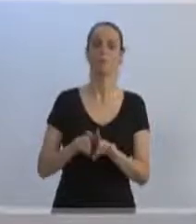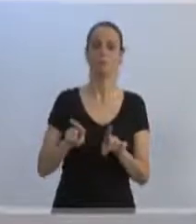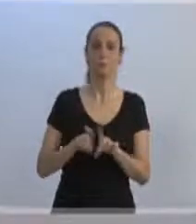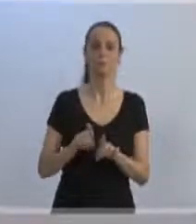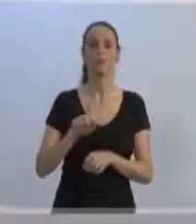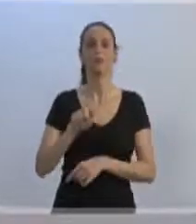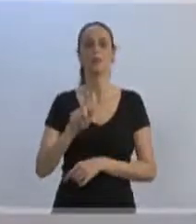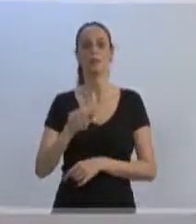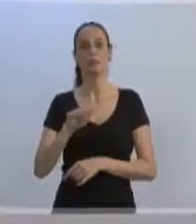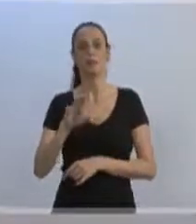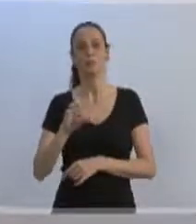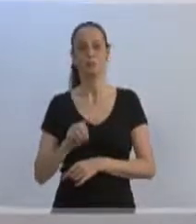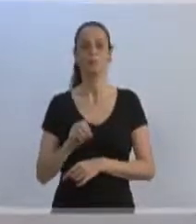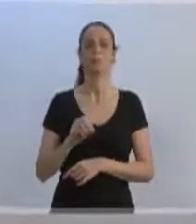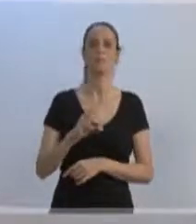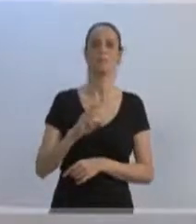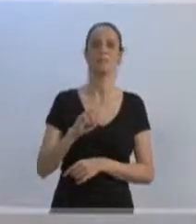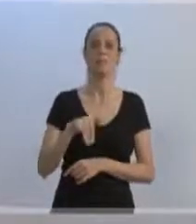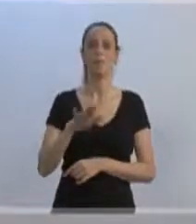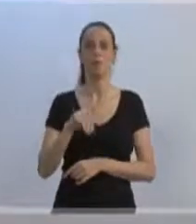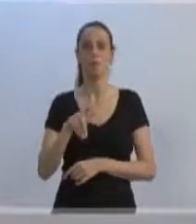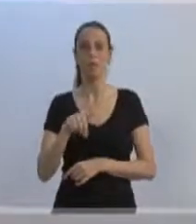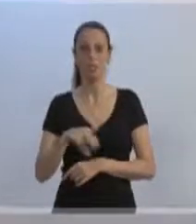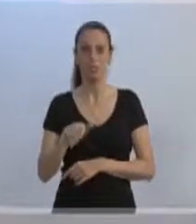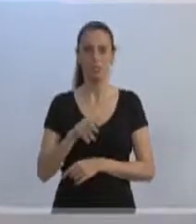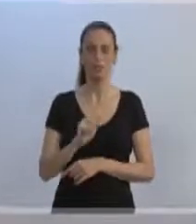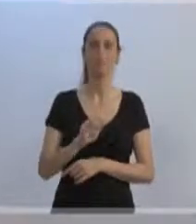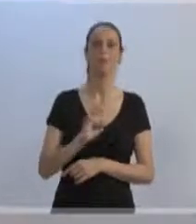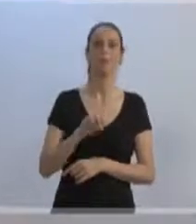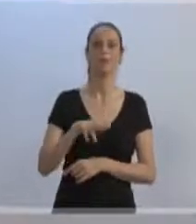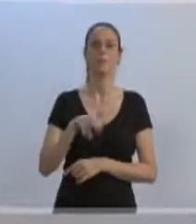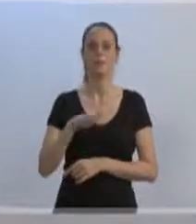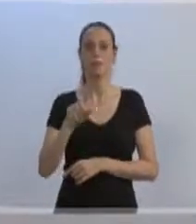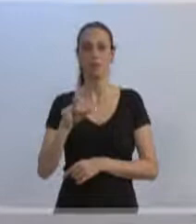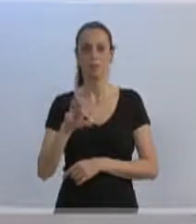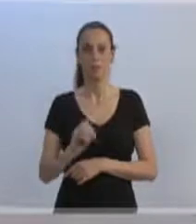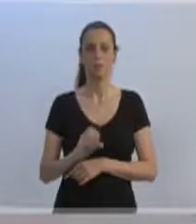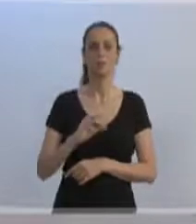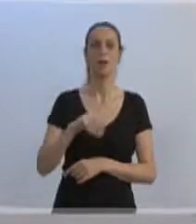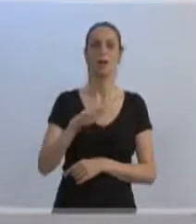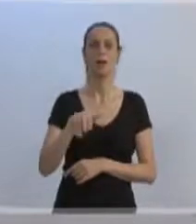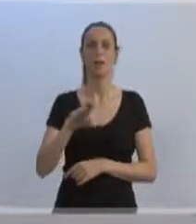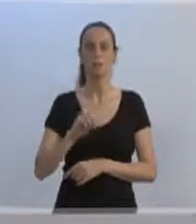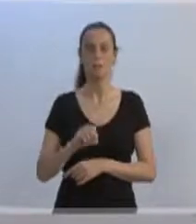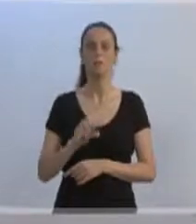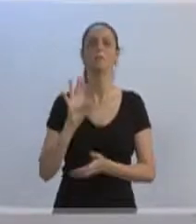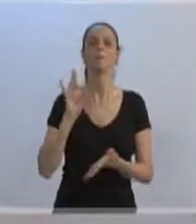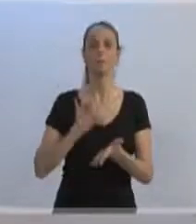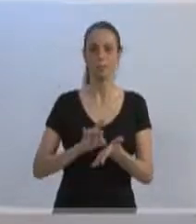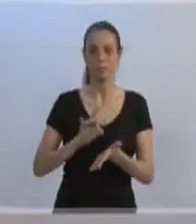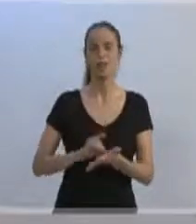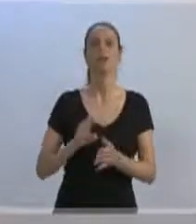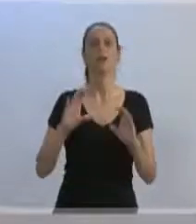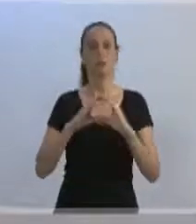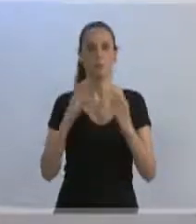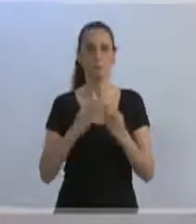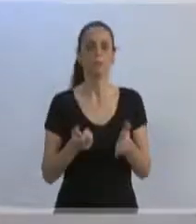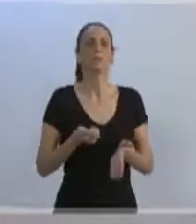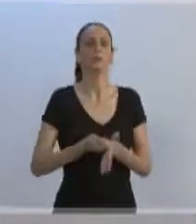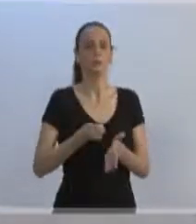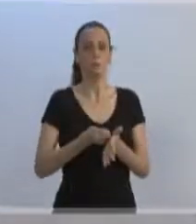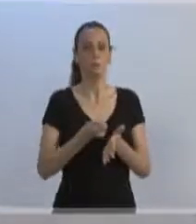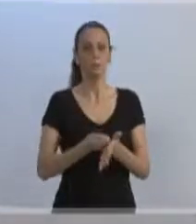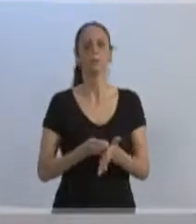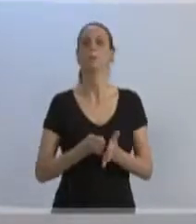de orbe cebolinha a cláudia levando a para o single filho realidade reivindicação da comunidade é